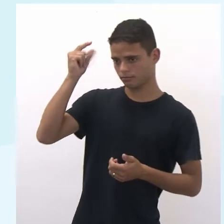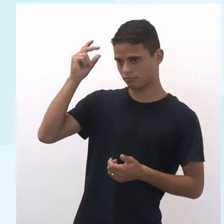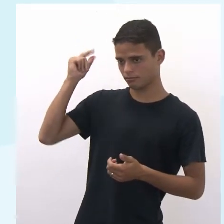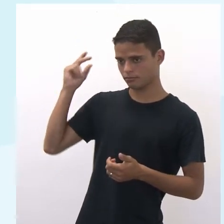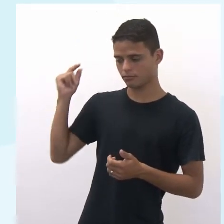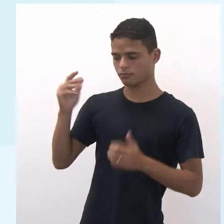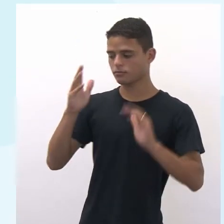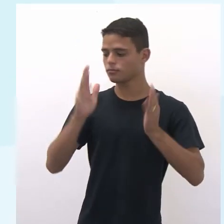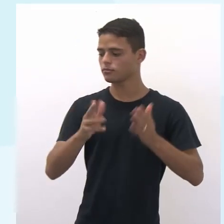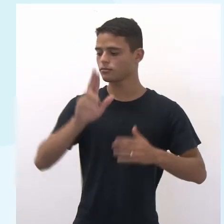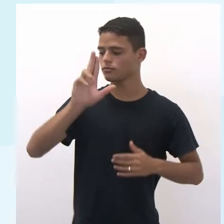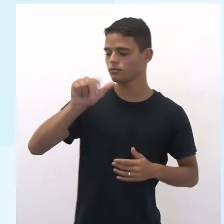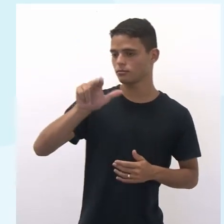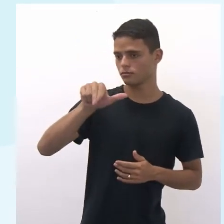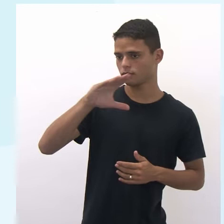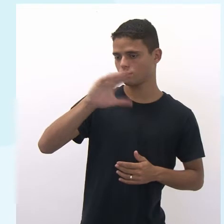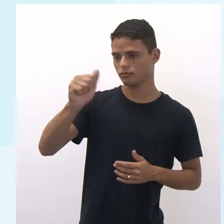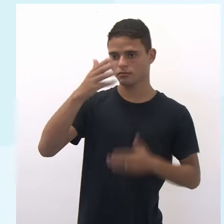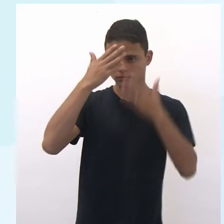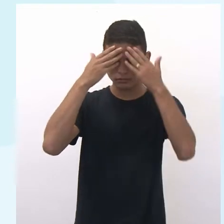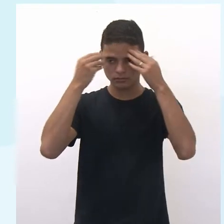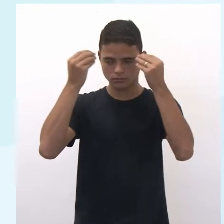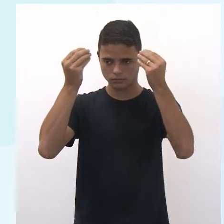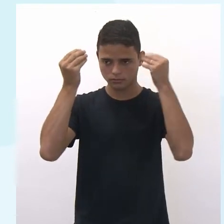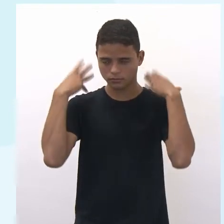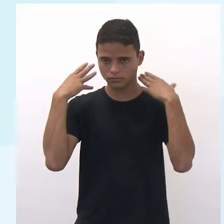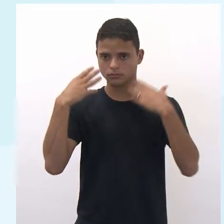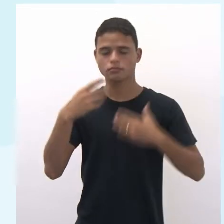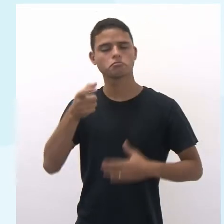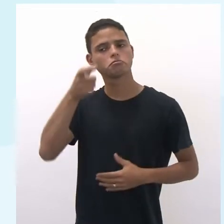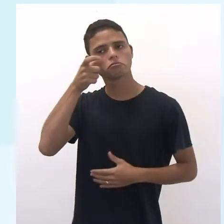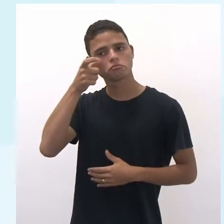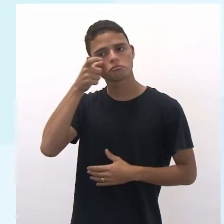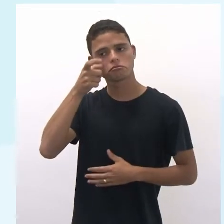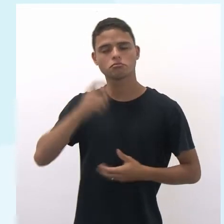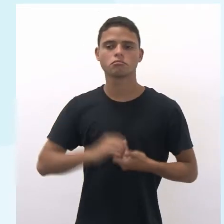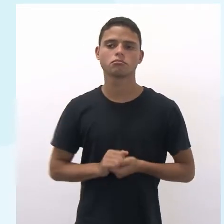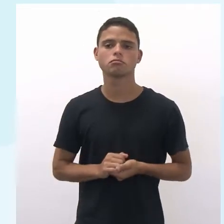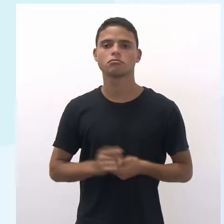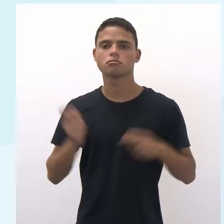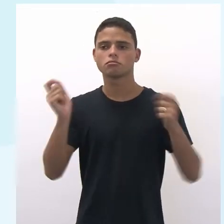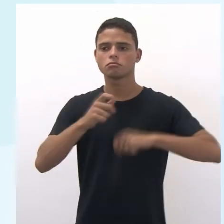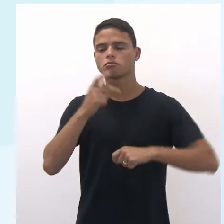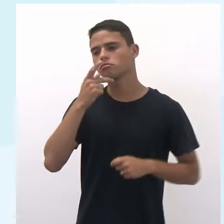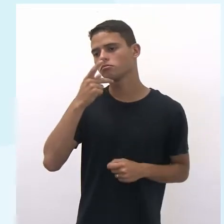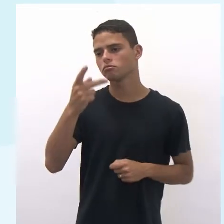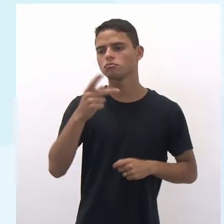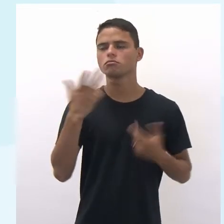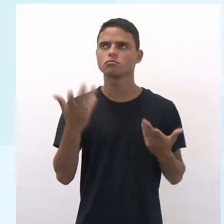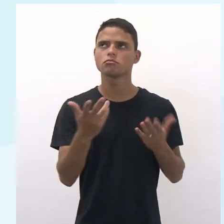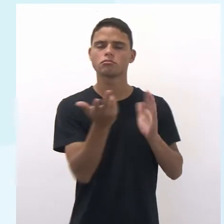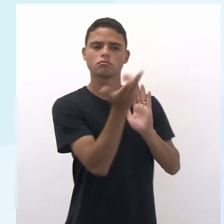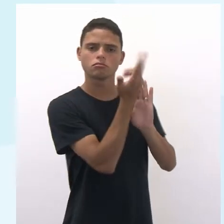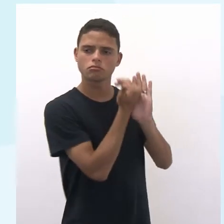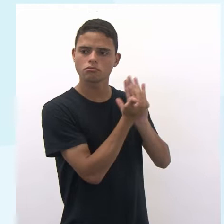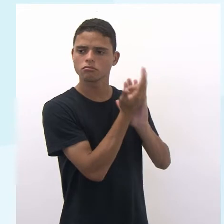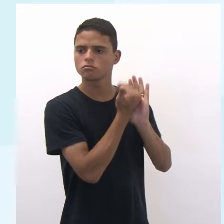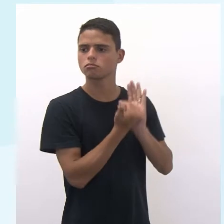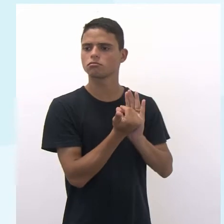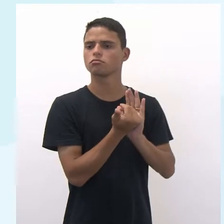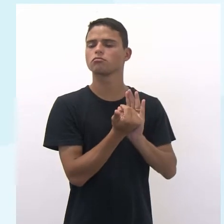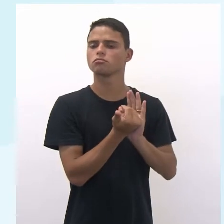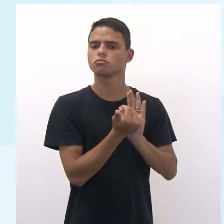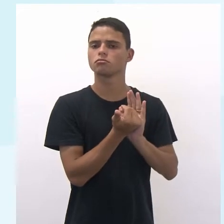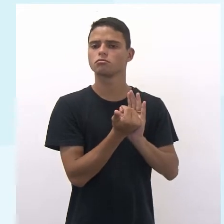nunca esqueci, porque eu achei muito interessante, né? Ela poderia falar, desenha determinada figura.